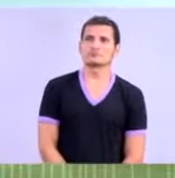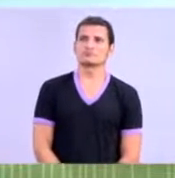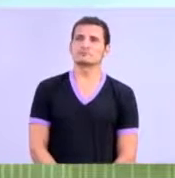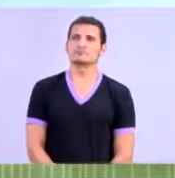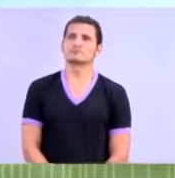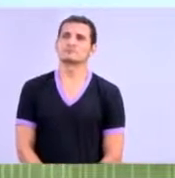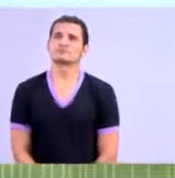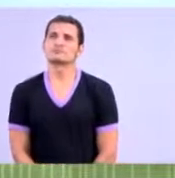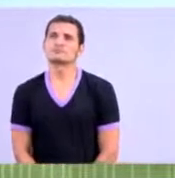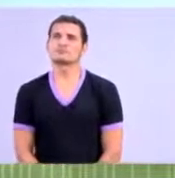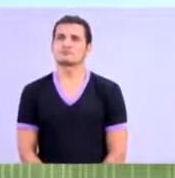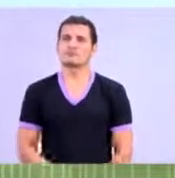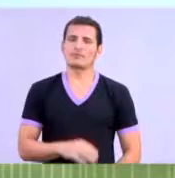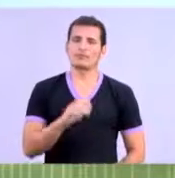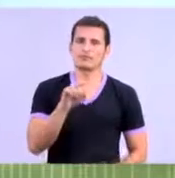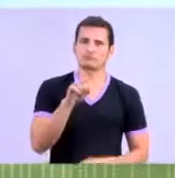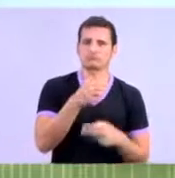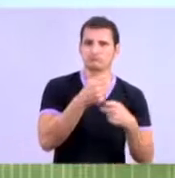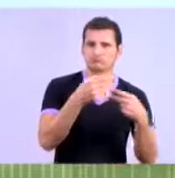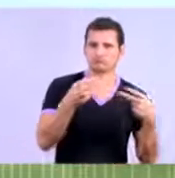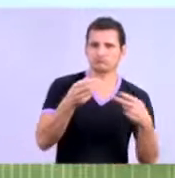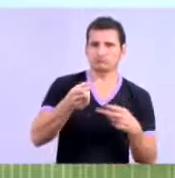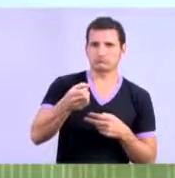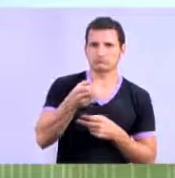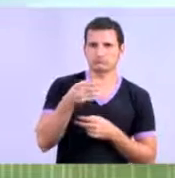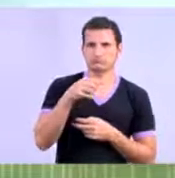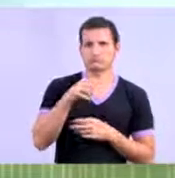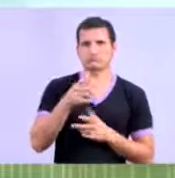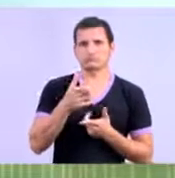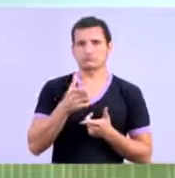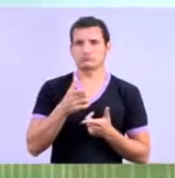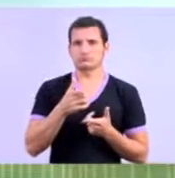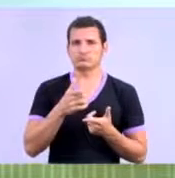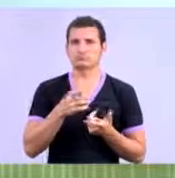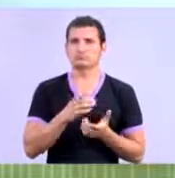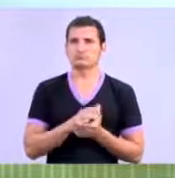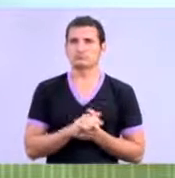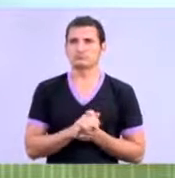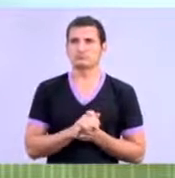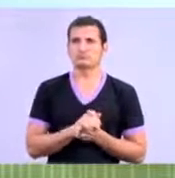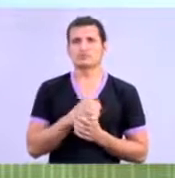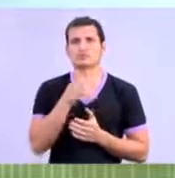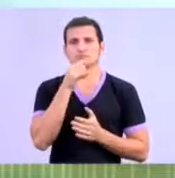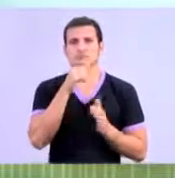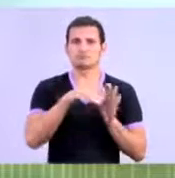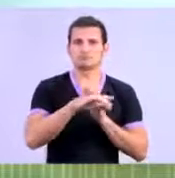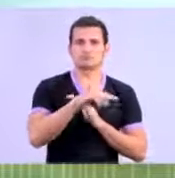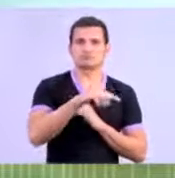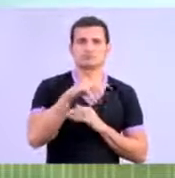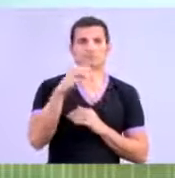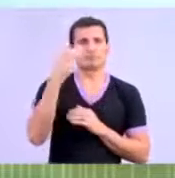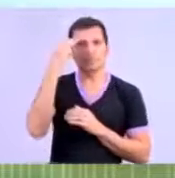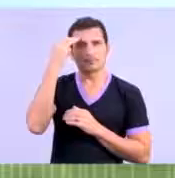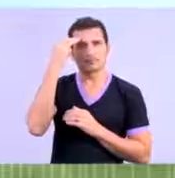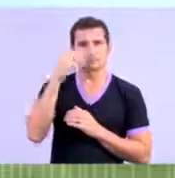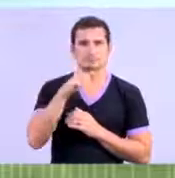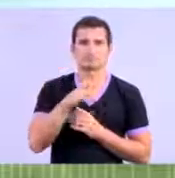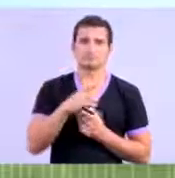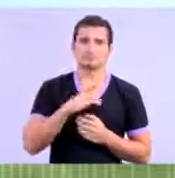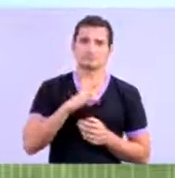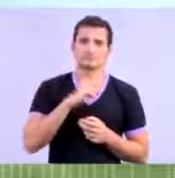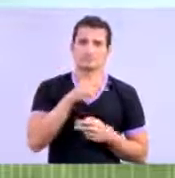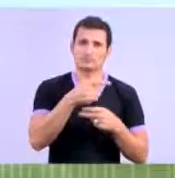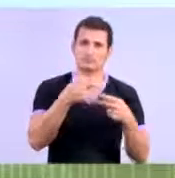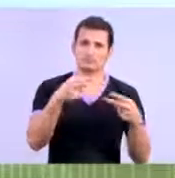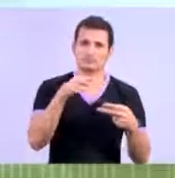E acontece isso? Acontece, né? Imagina que todo objeto que for criado ficasse na memória. Tem um determinado momento que esses objetos